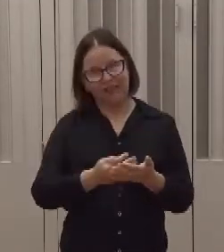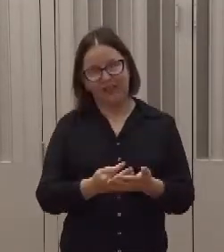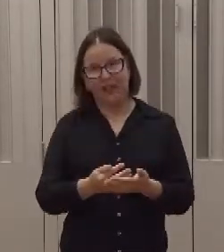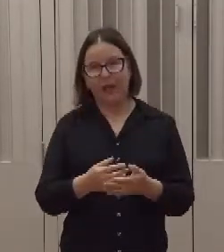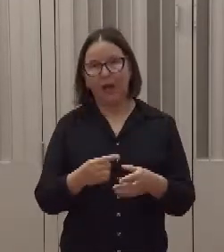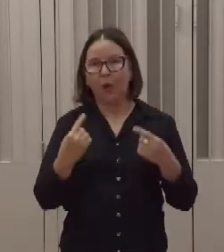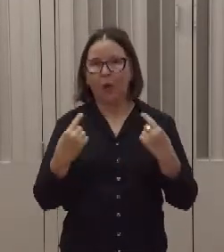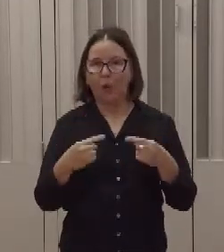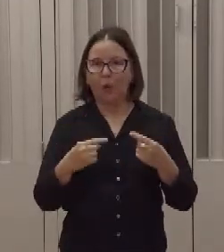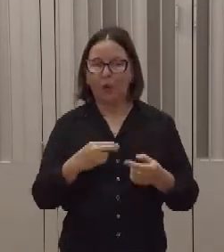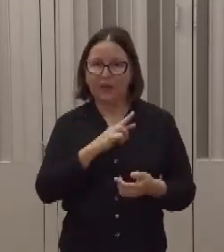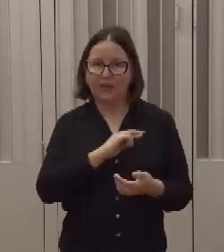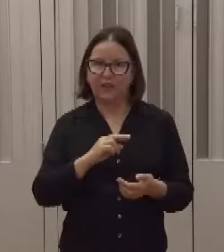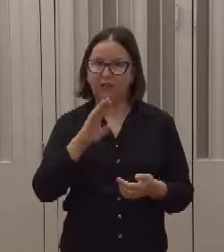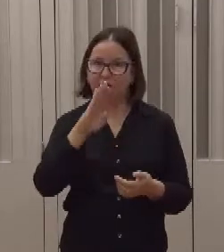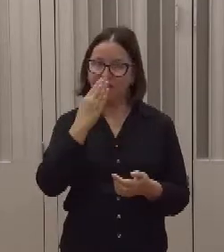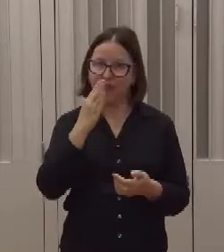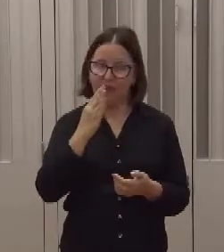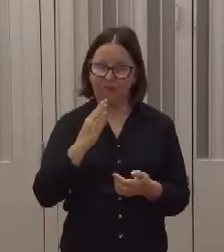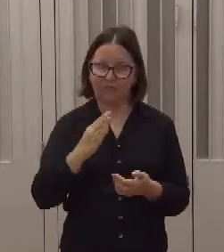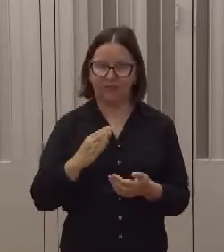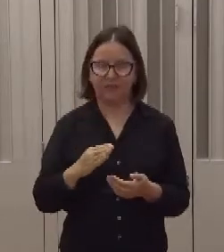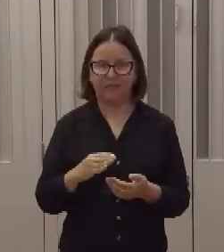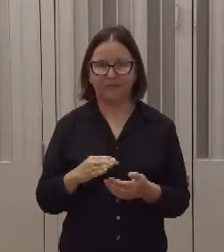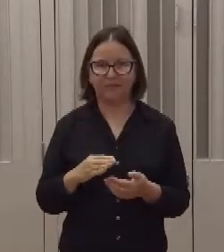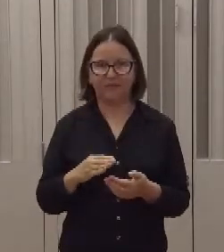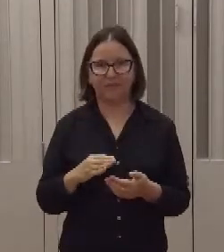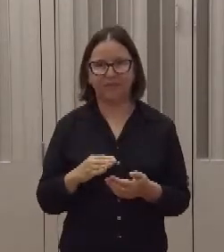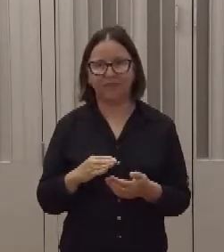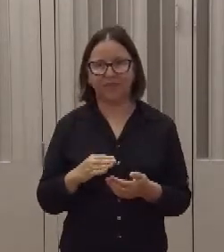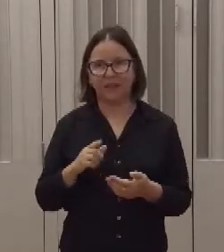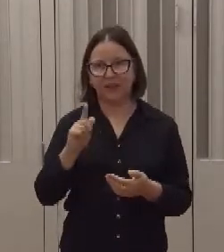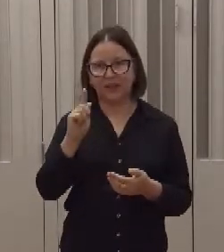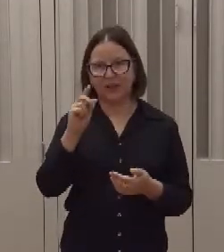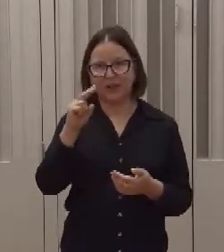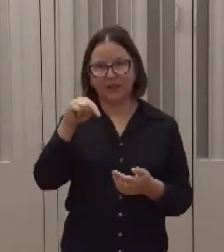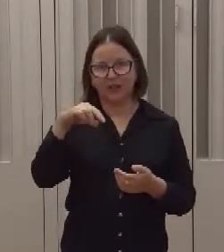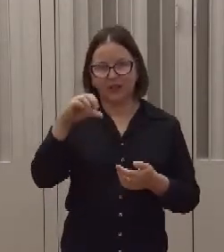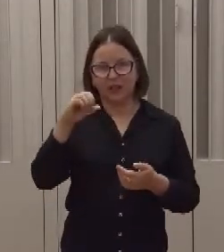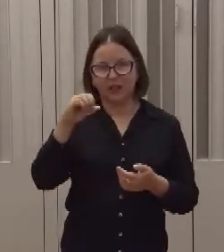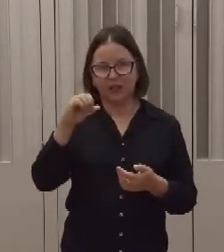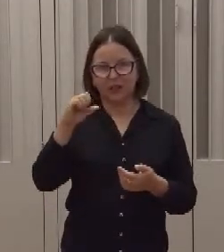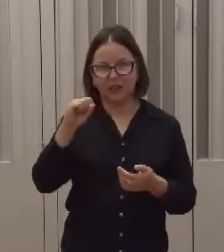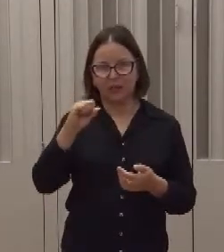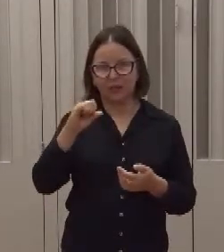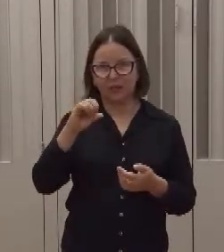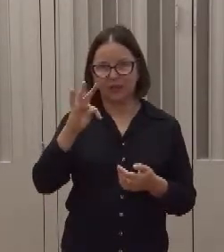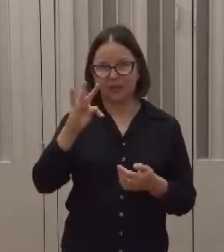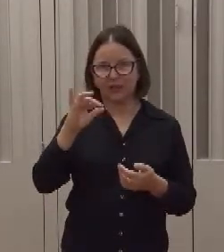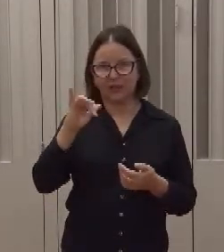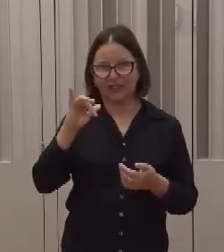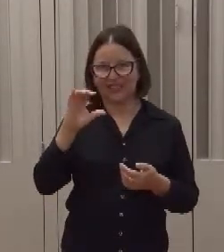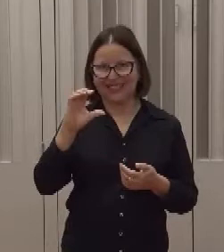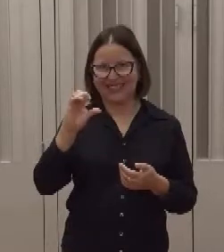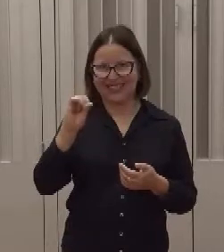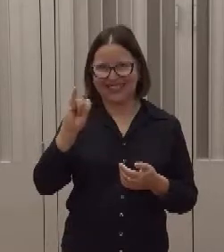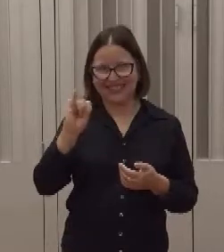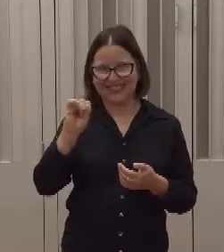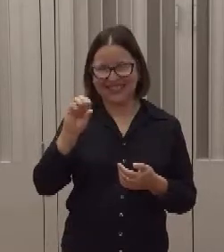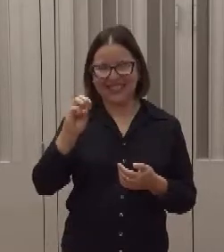cristianismo. Talvez o mais antigo deles, o gnosticismo. O termo tem sua origem